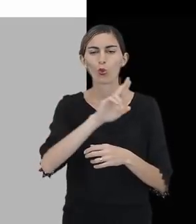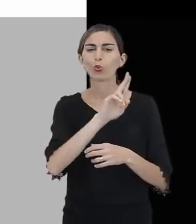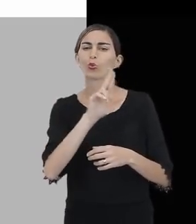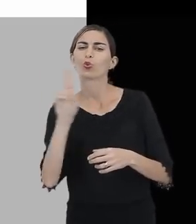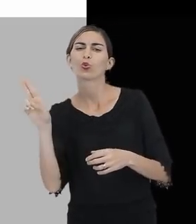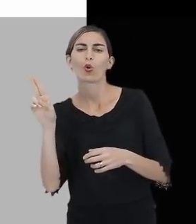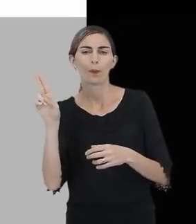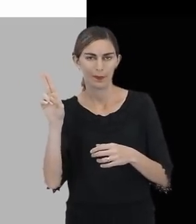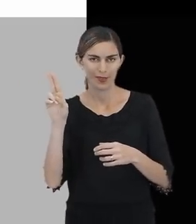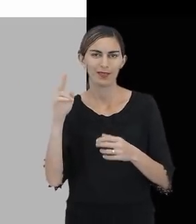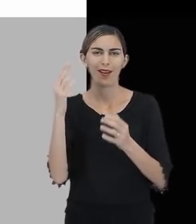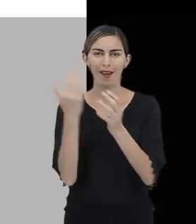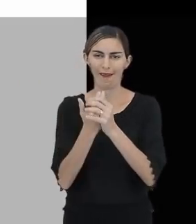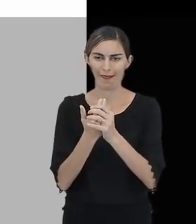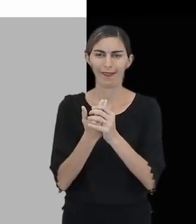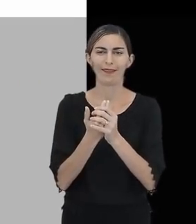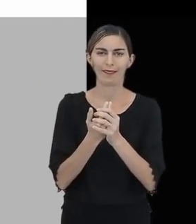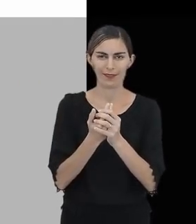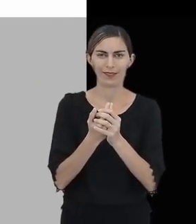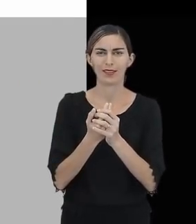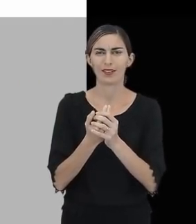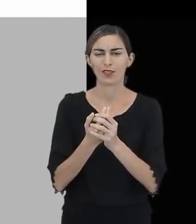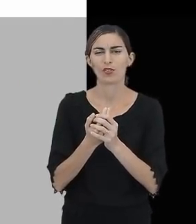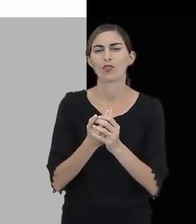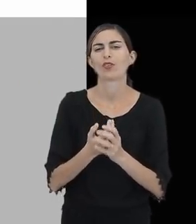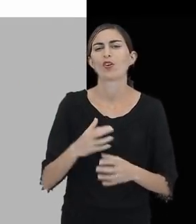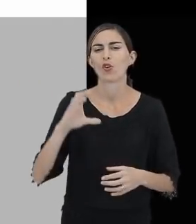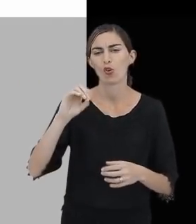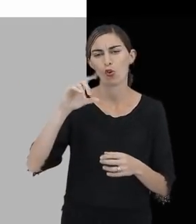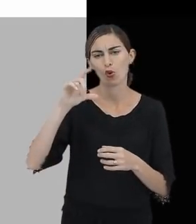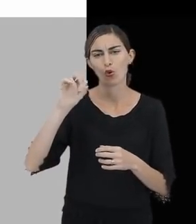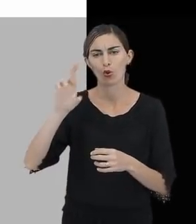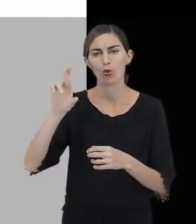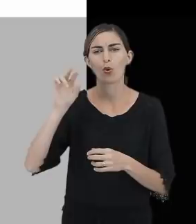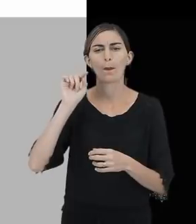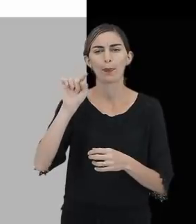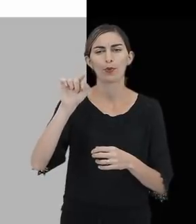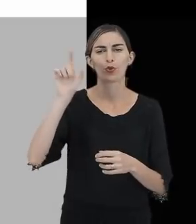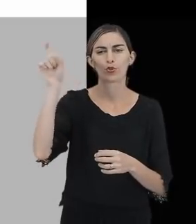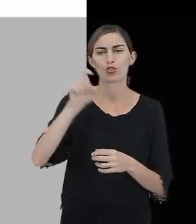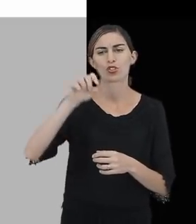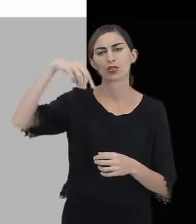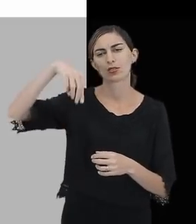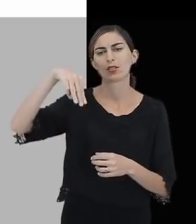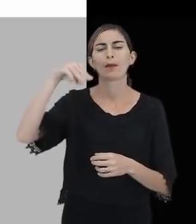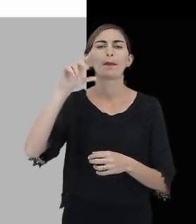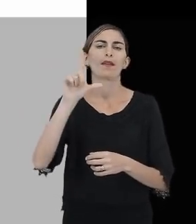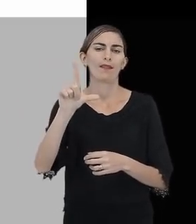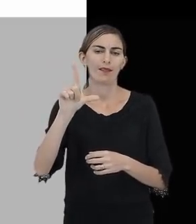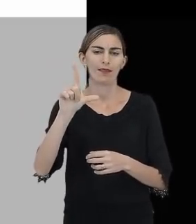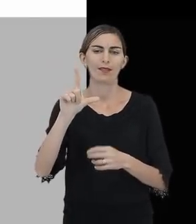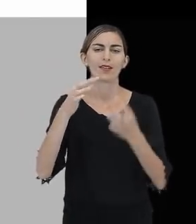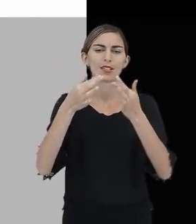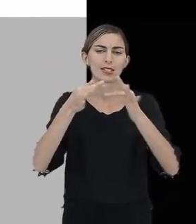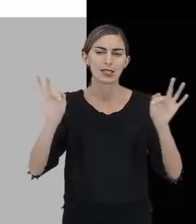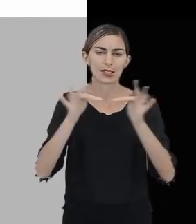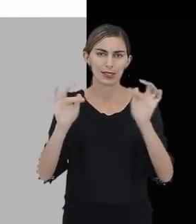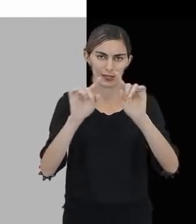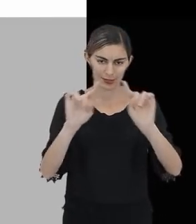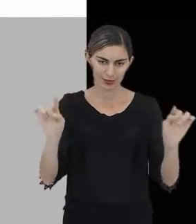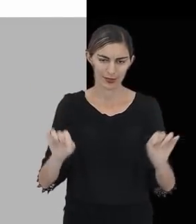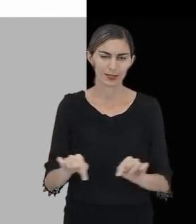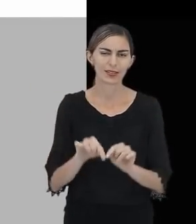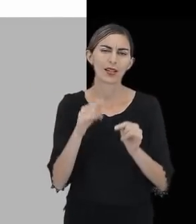do seu arquivo. Então a gente chamou aqui de colors.xml. Essa aqui é a sintaxe do arquivo. Vejam que é